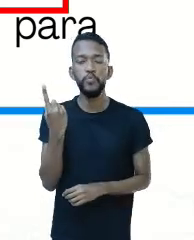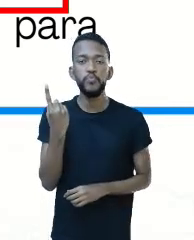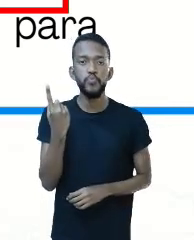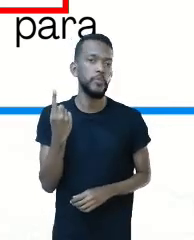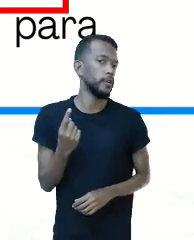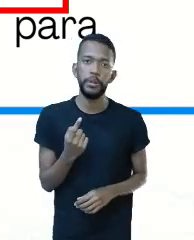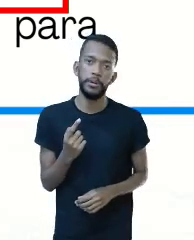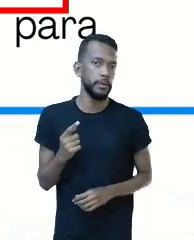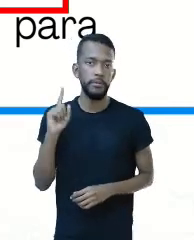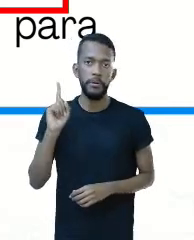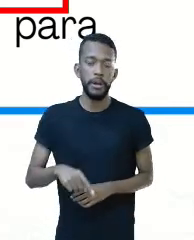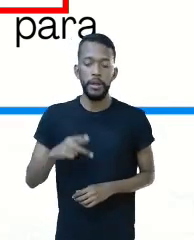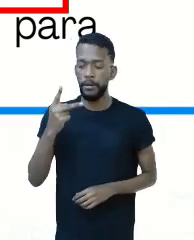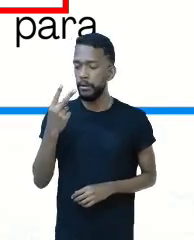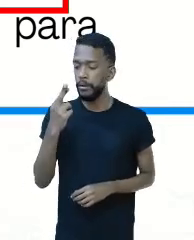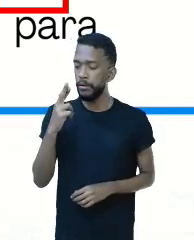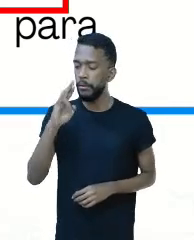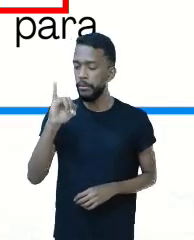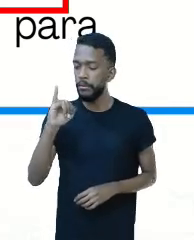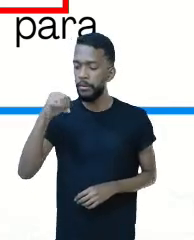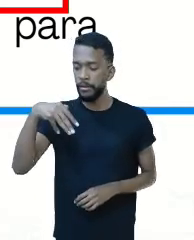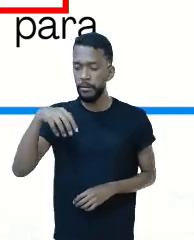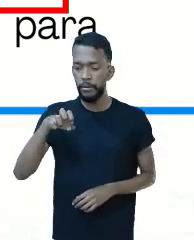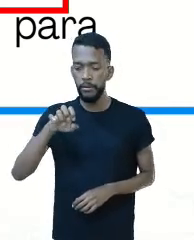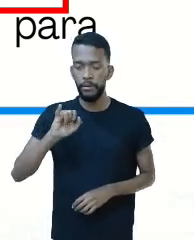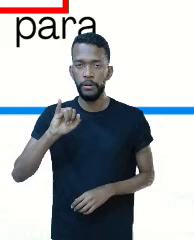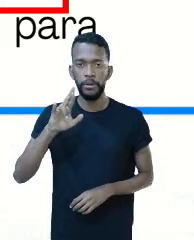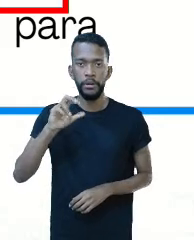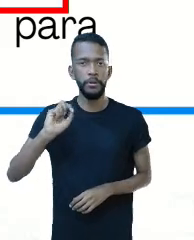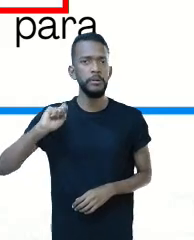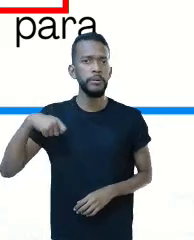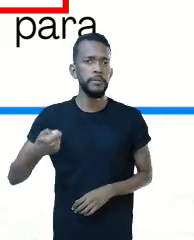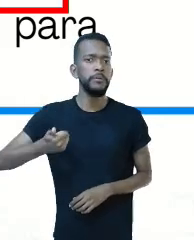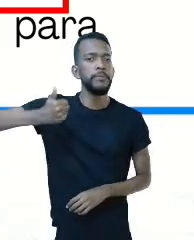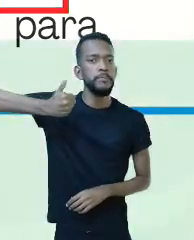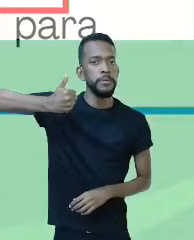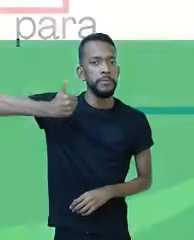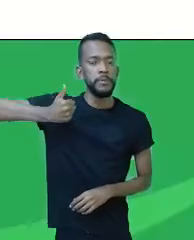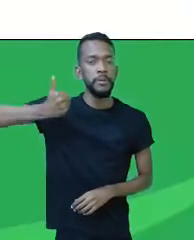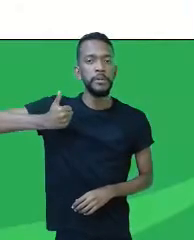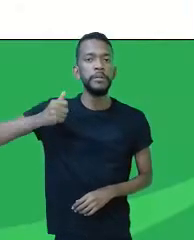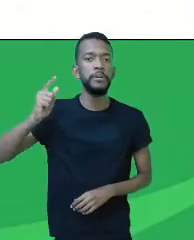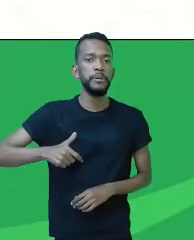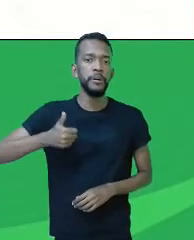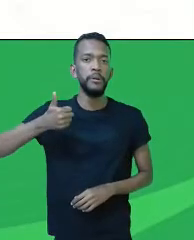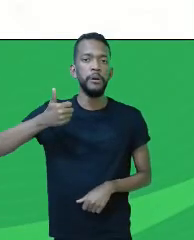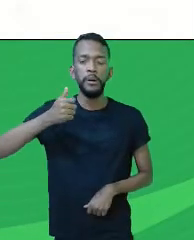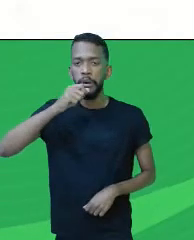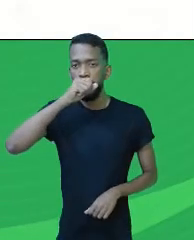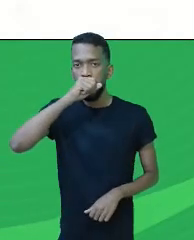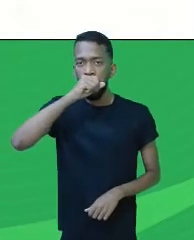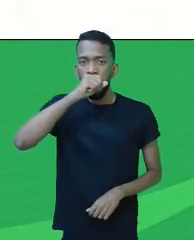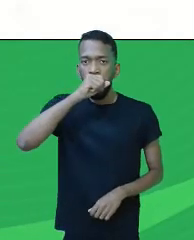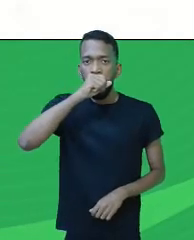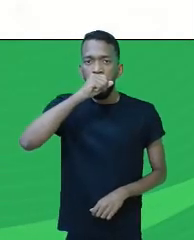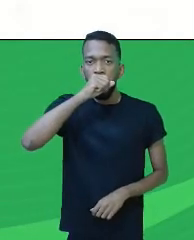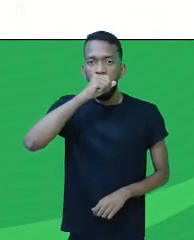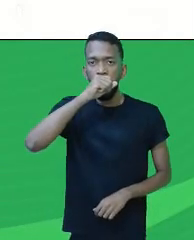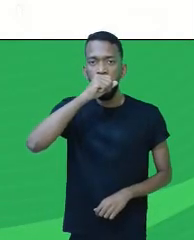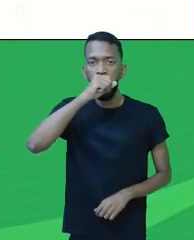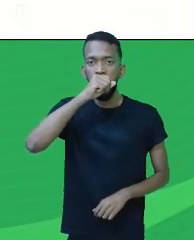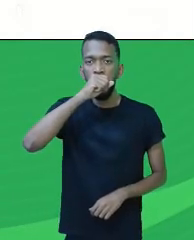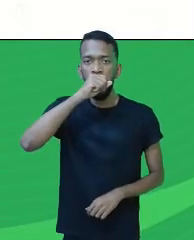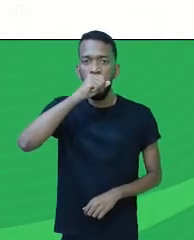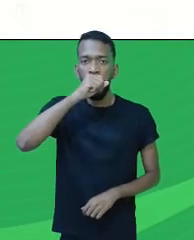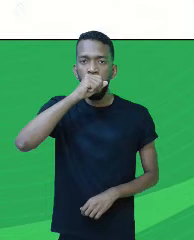é primeiro, correto? Então, essas quatro representações de números são números